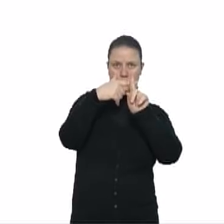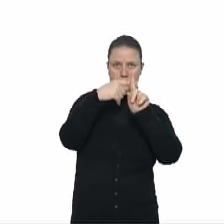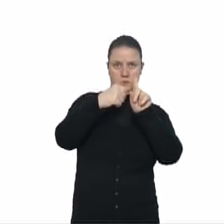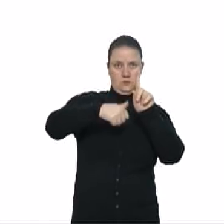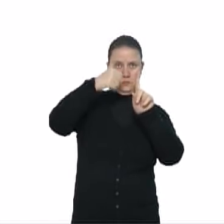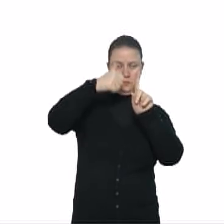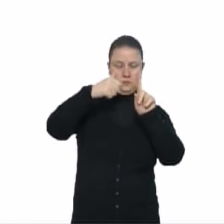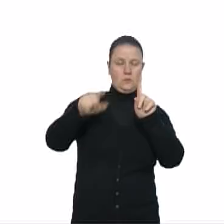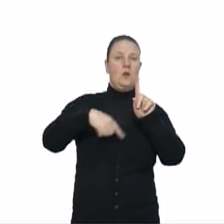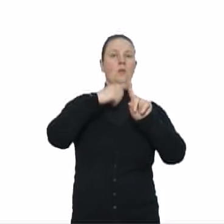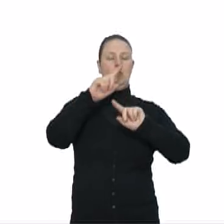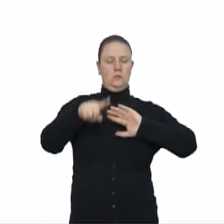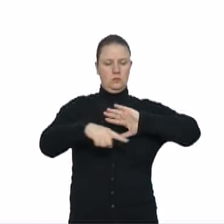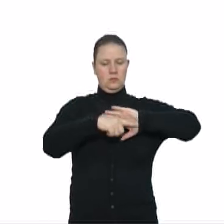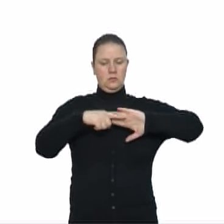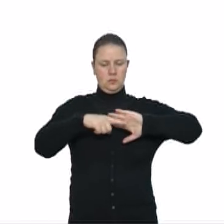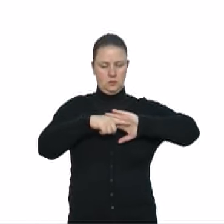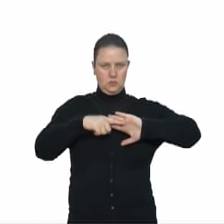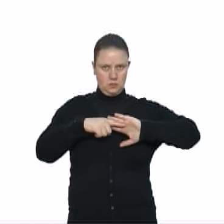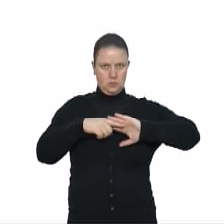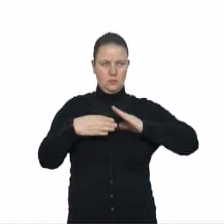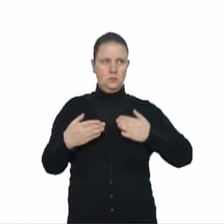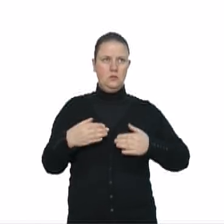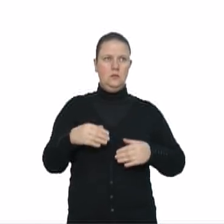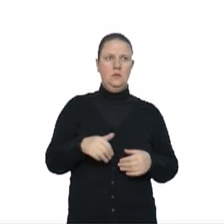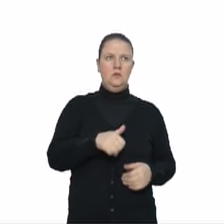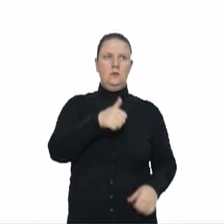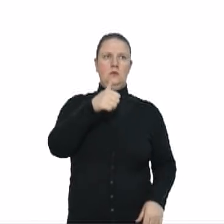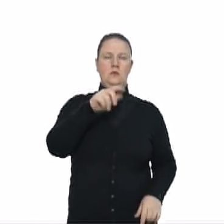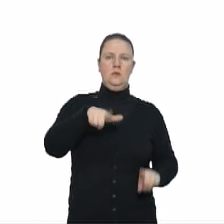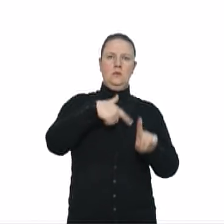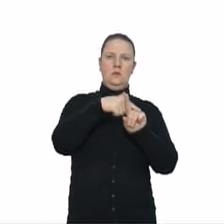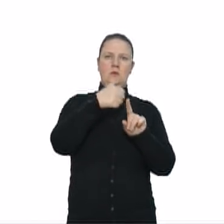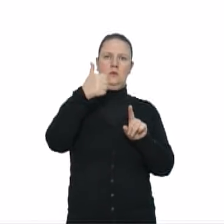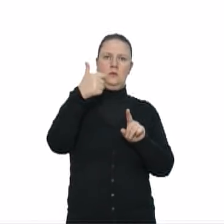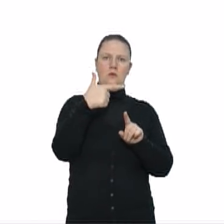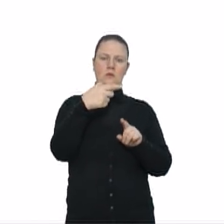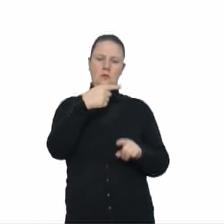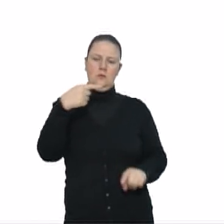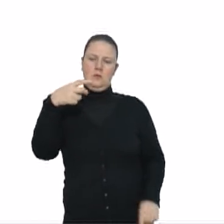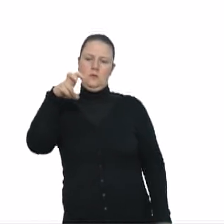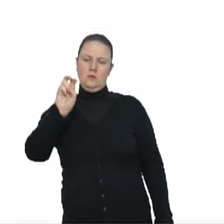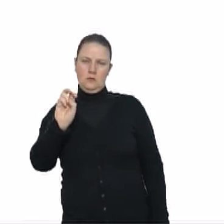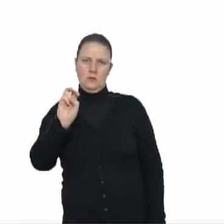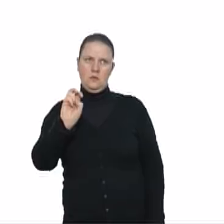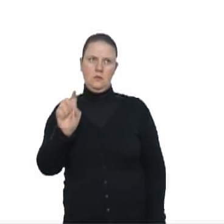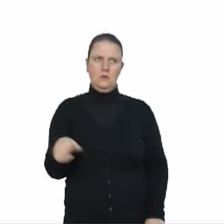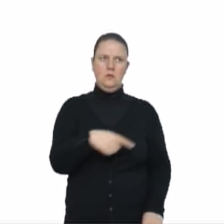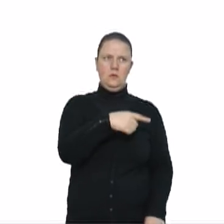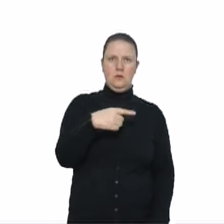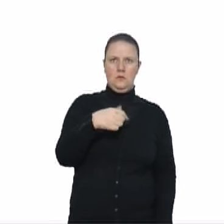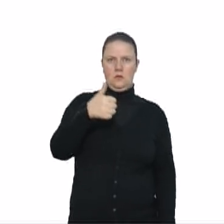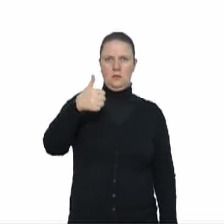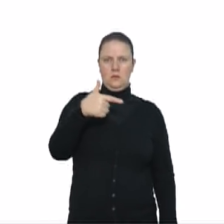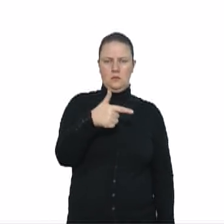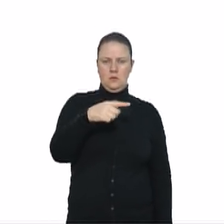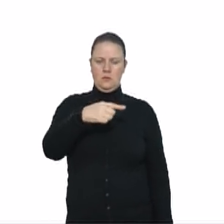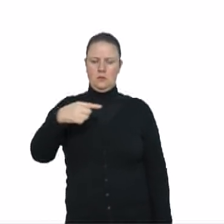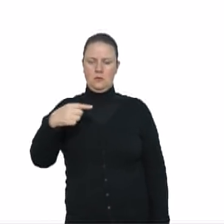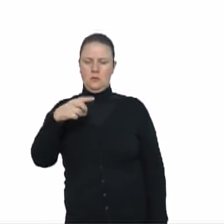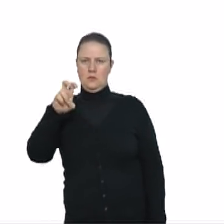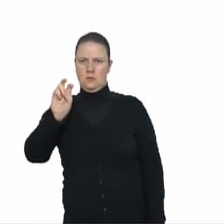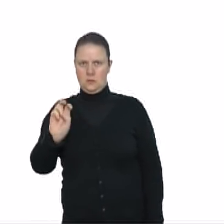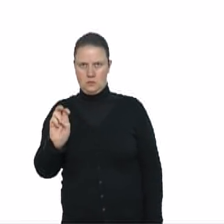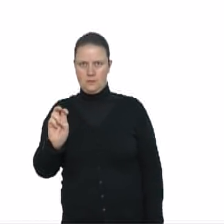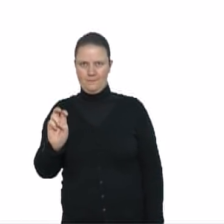vai ser mais 12 menos 5, mais 12 menos 5. Ou, né, menos 12 menos 5. Usei o menos agora. O 12 tem o sinal